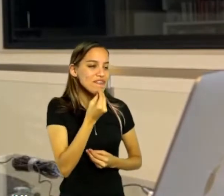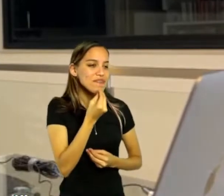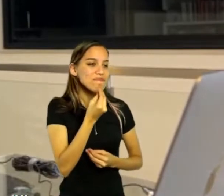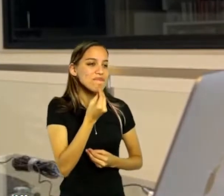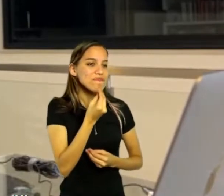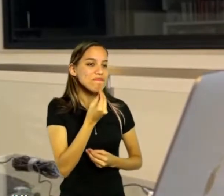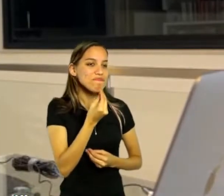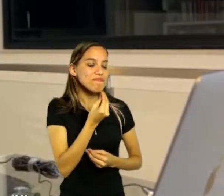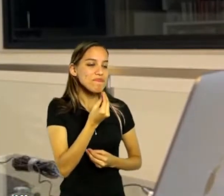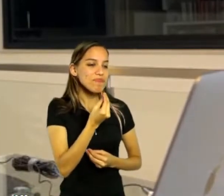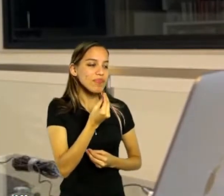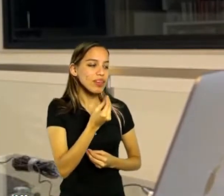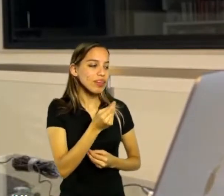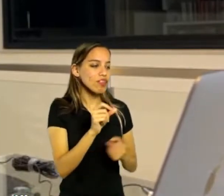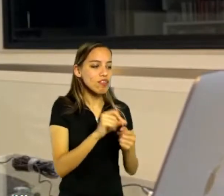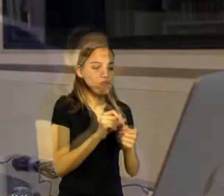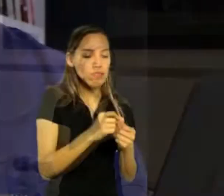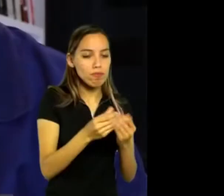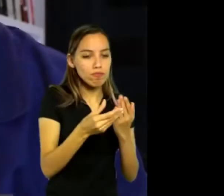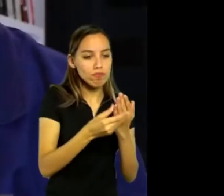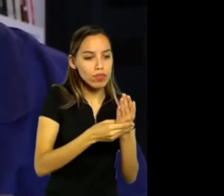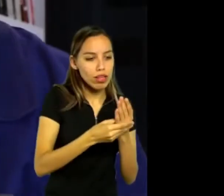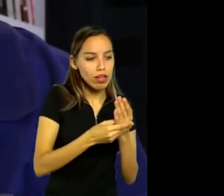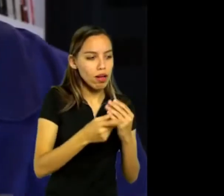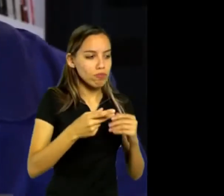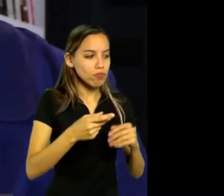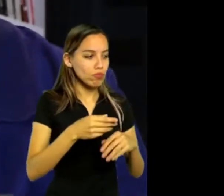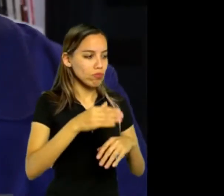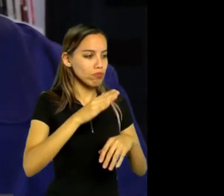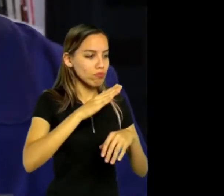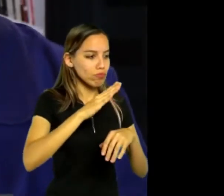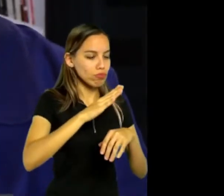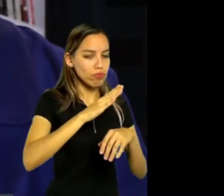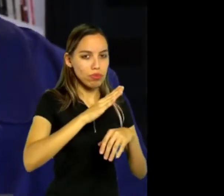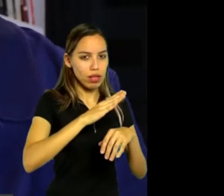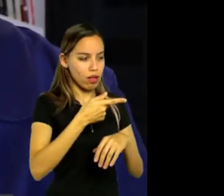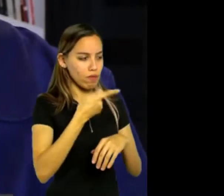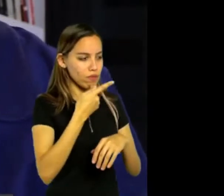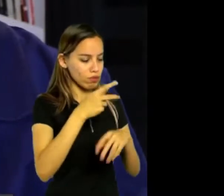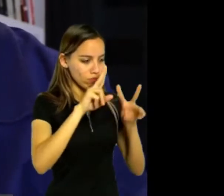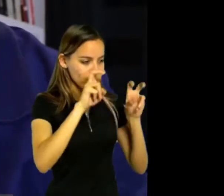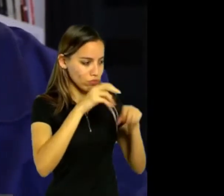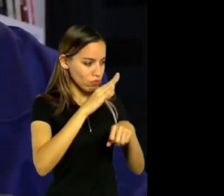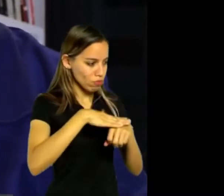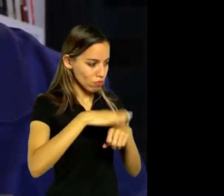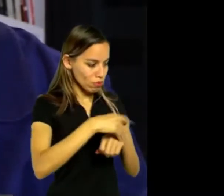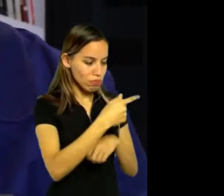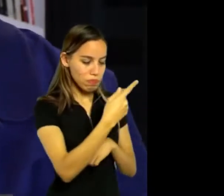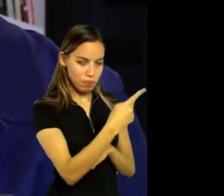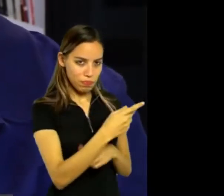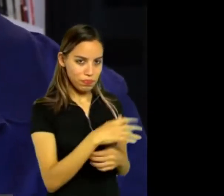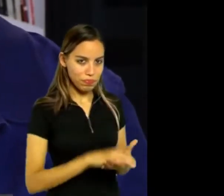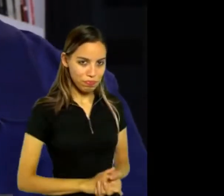de fazer um livro autobiográfico, só para te provocar, tá? Fazer um livro autobiográfico, o que eu sei que não